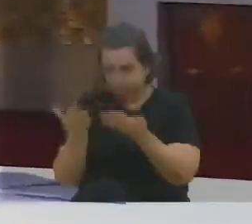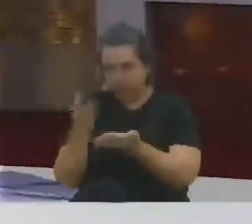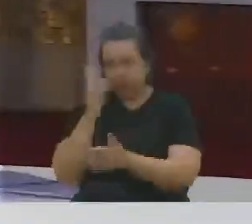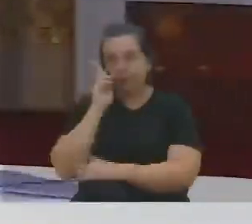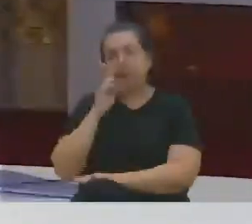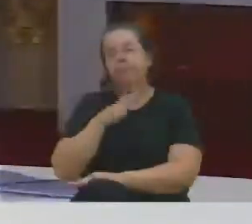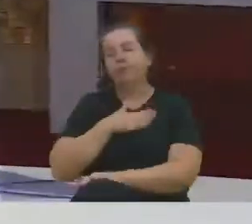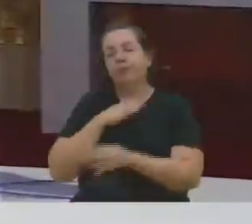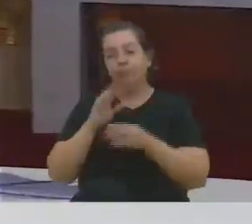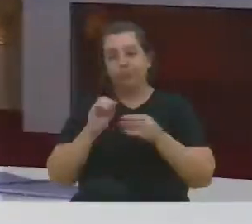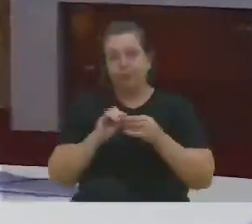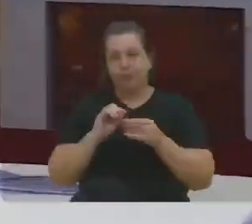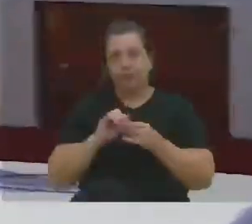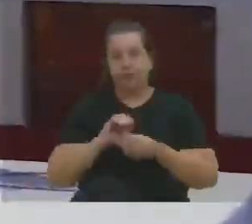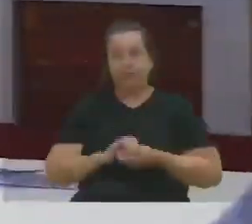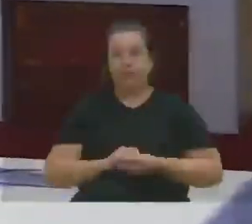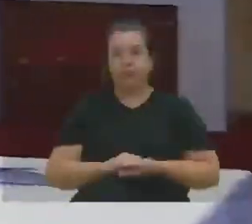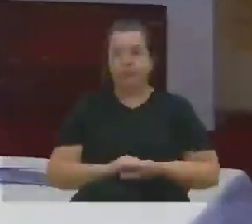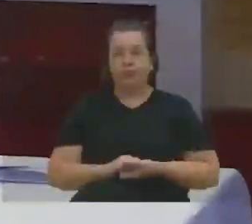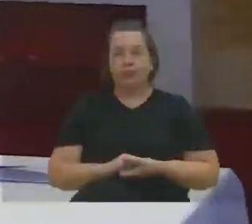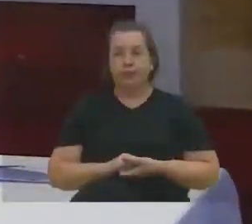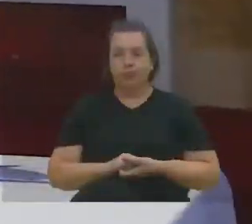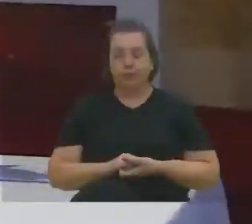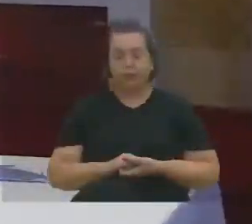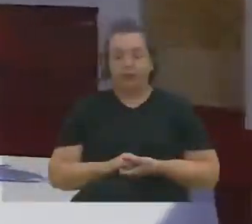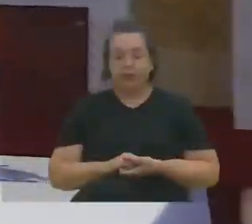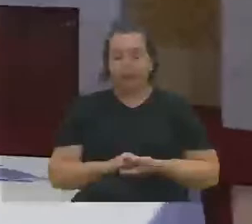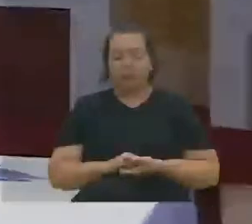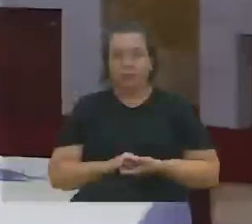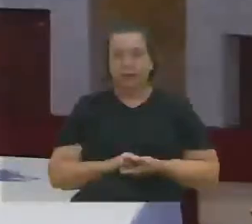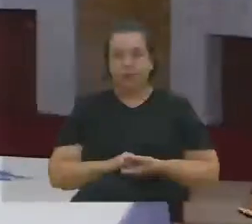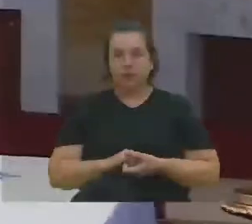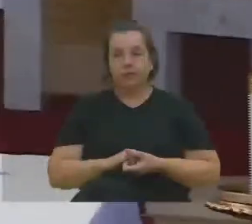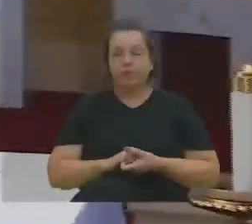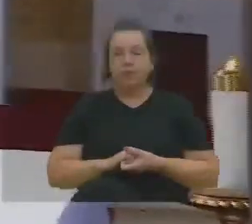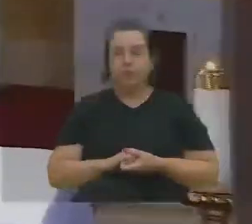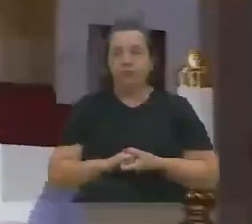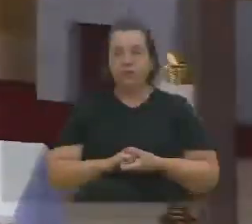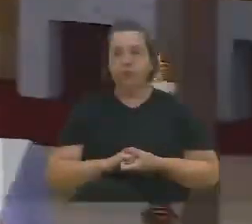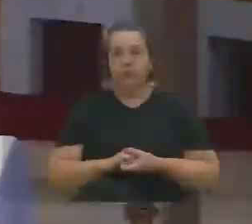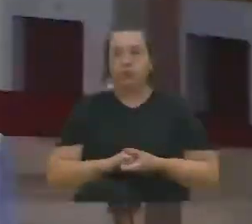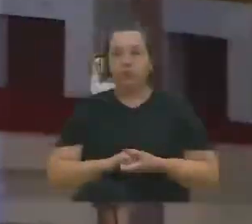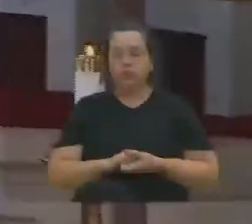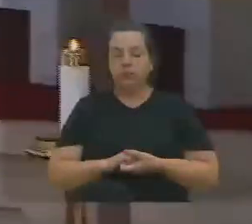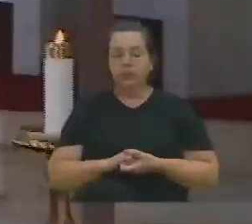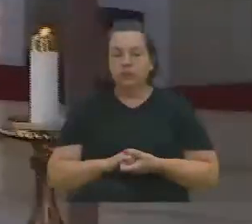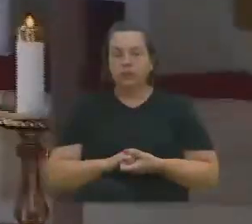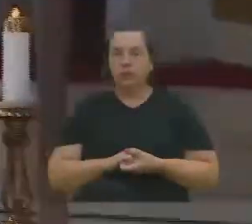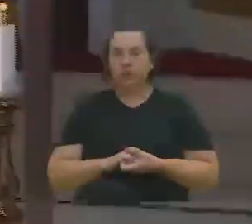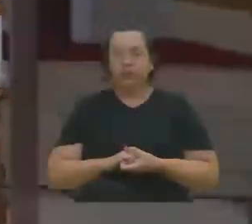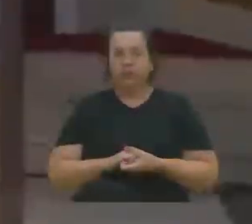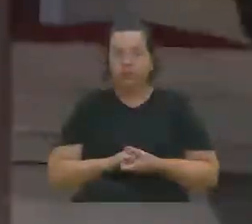remissão dos pecados. Fazei isto em memória de mim.